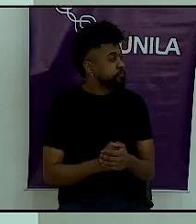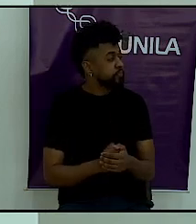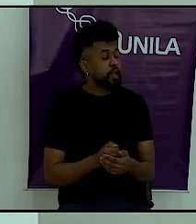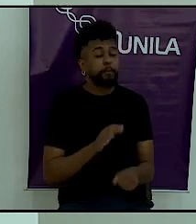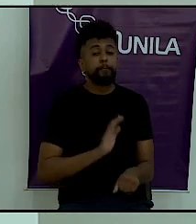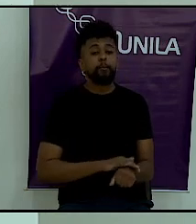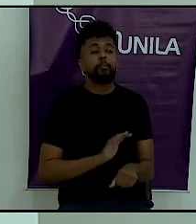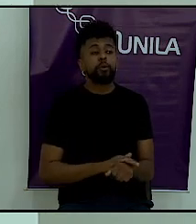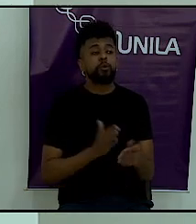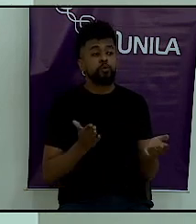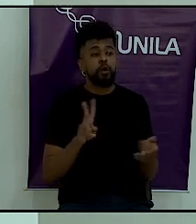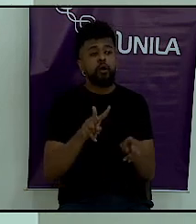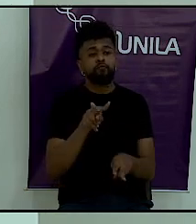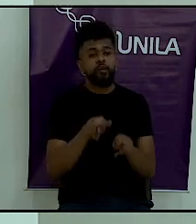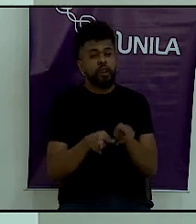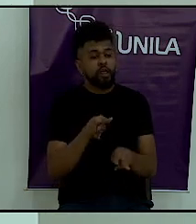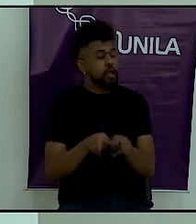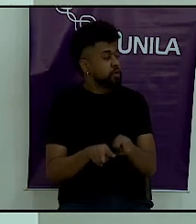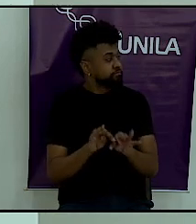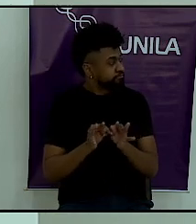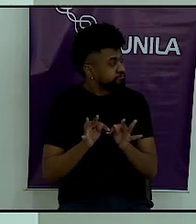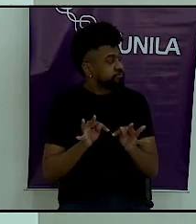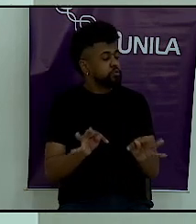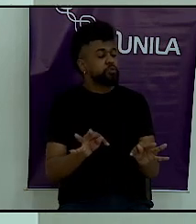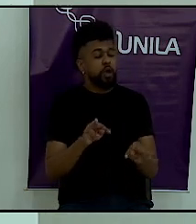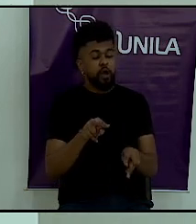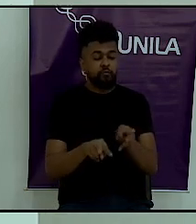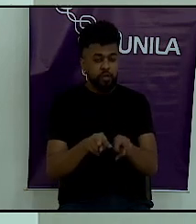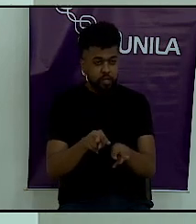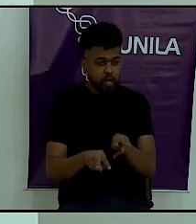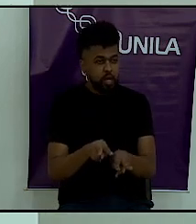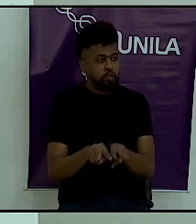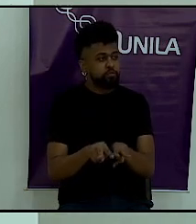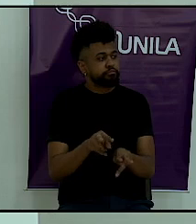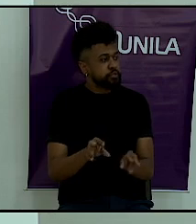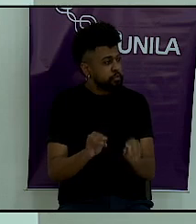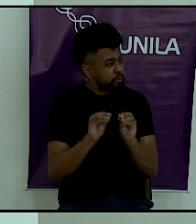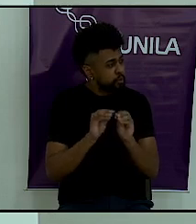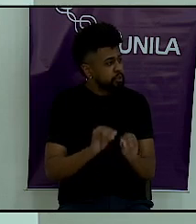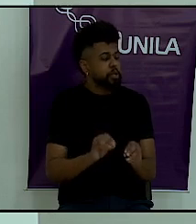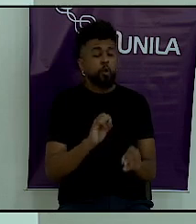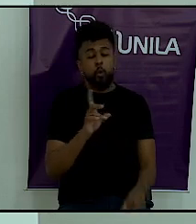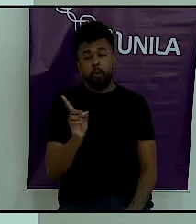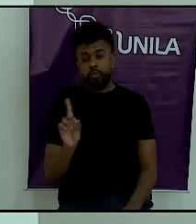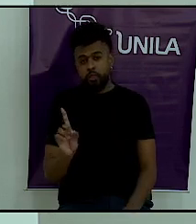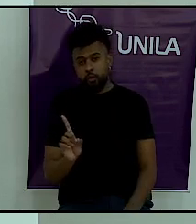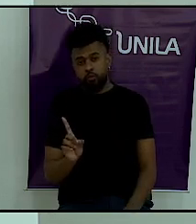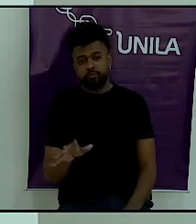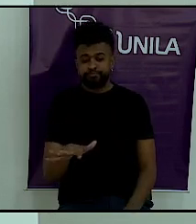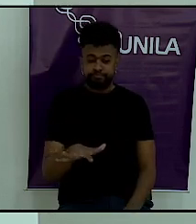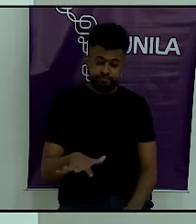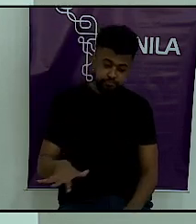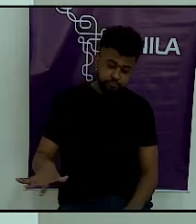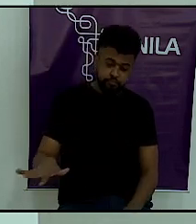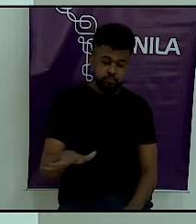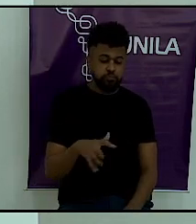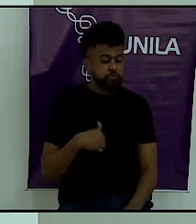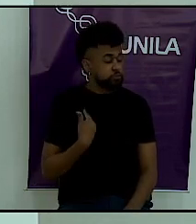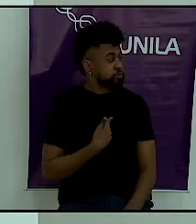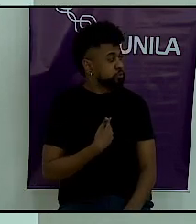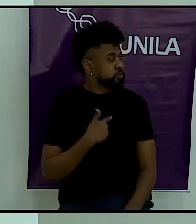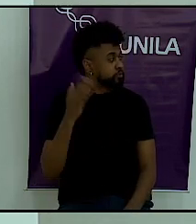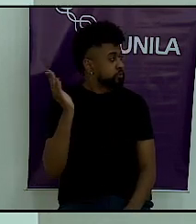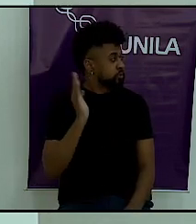algum momento ele foi avaliado. Essa tecnologia foi avaliada para ver se seria implementada ou não no âmbito, no nosso caso aqui